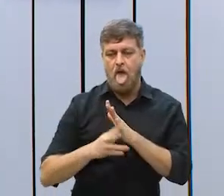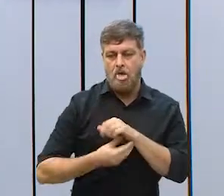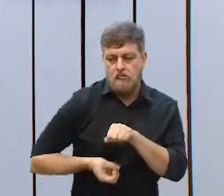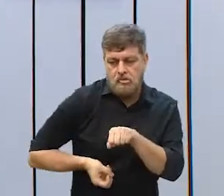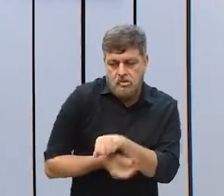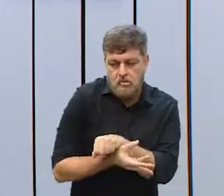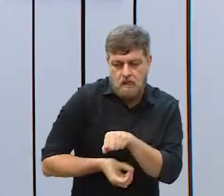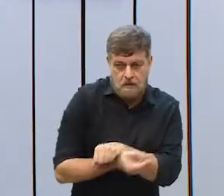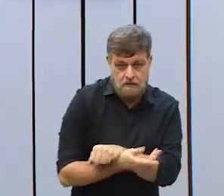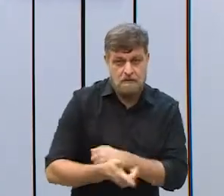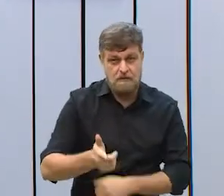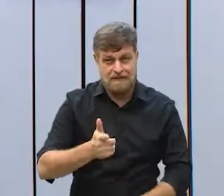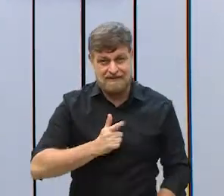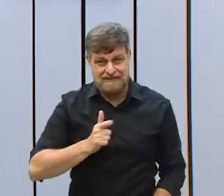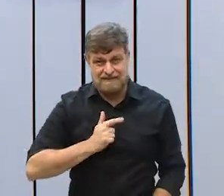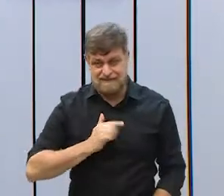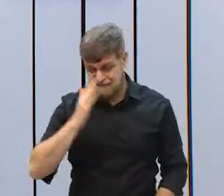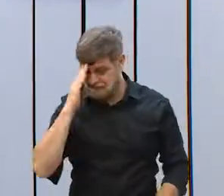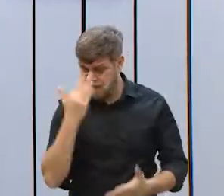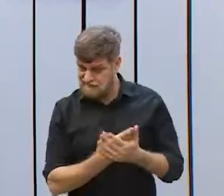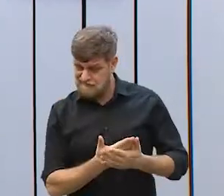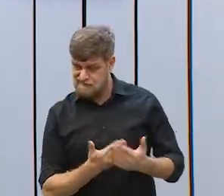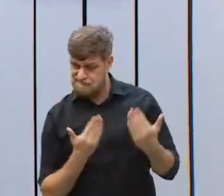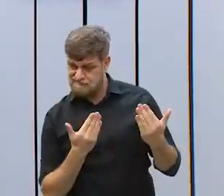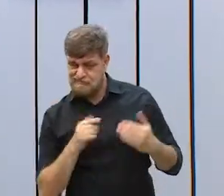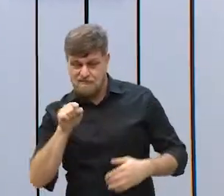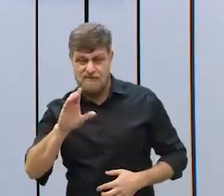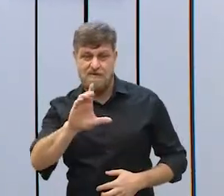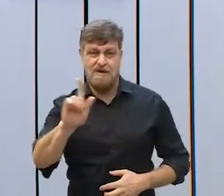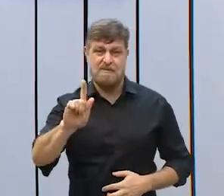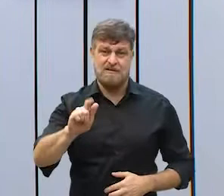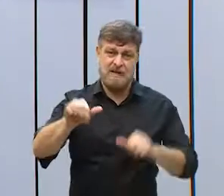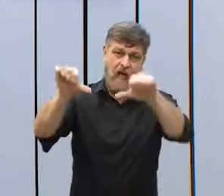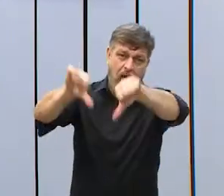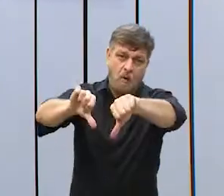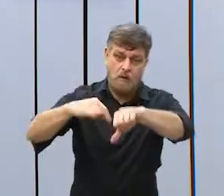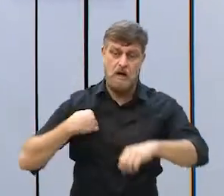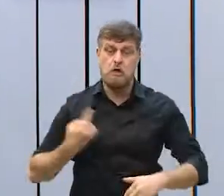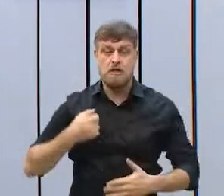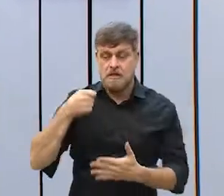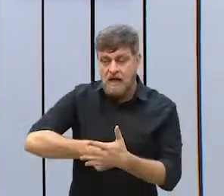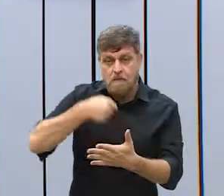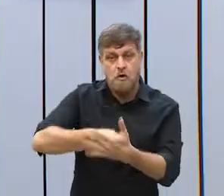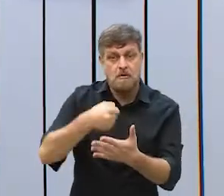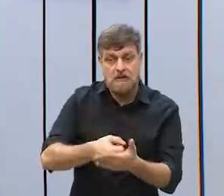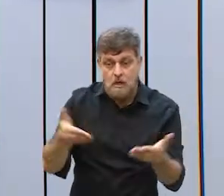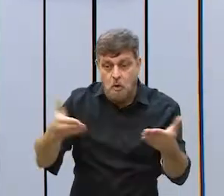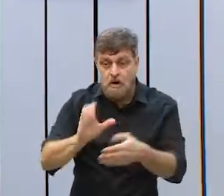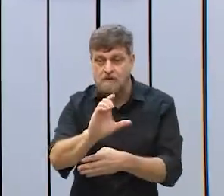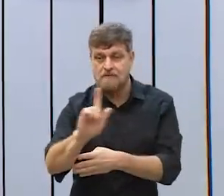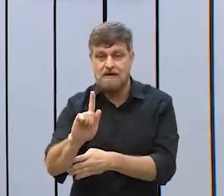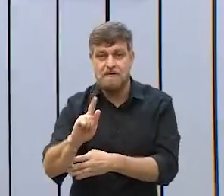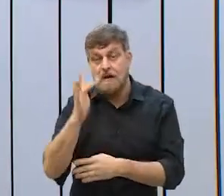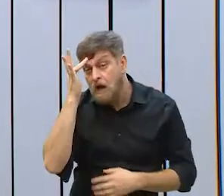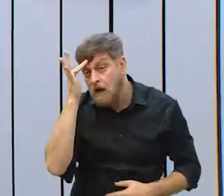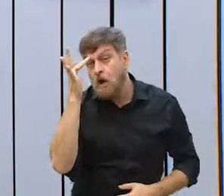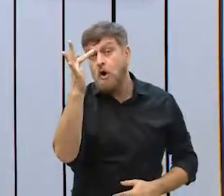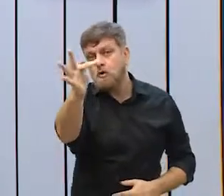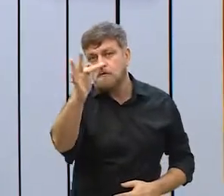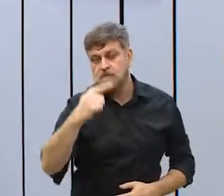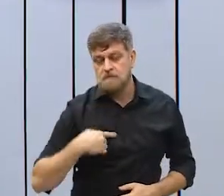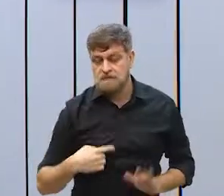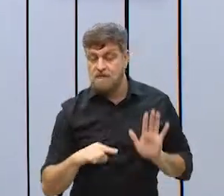alguma situação, num descrédito, isso é ruim para a região. Porque hoje nós estamos aqui defendendo a região, amanhã, se